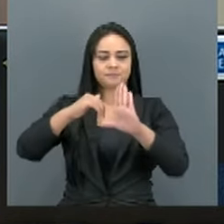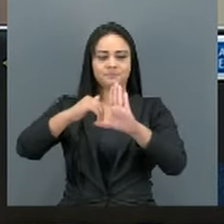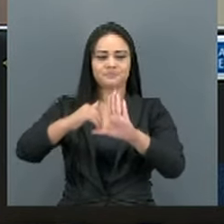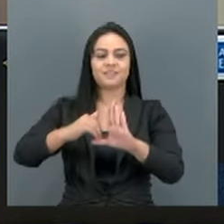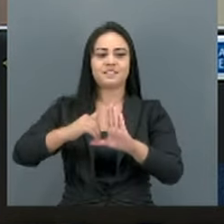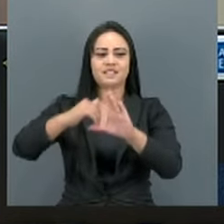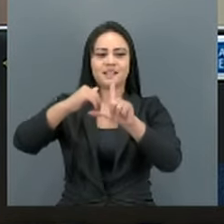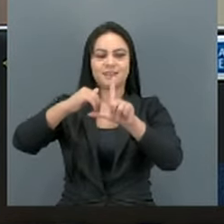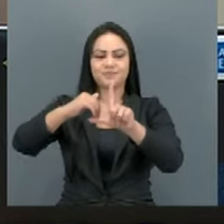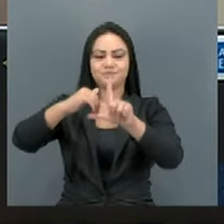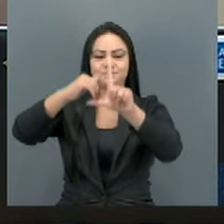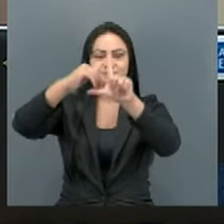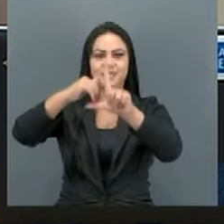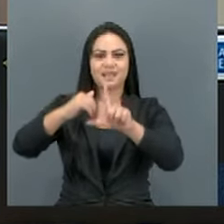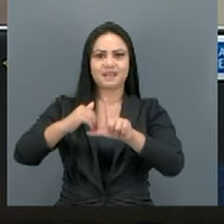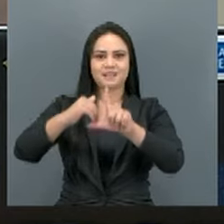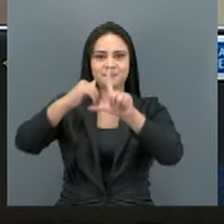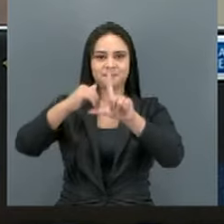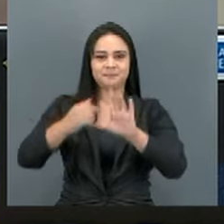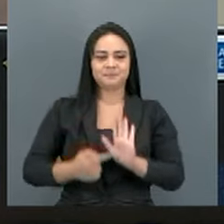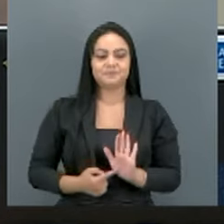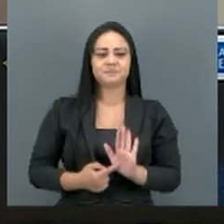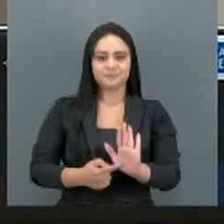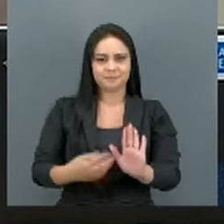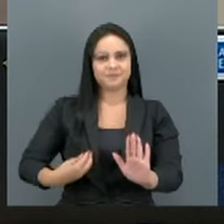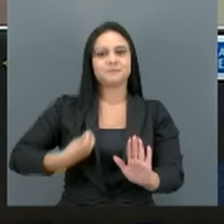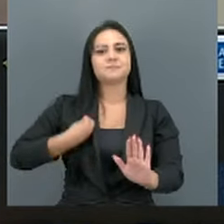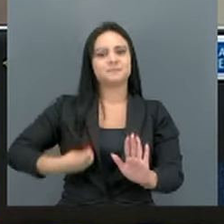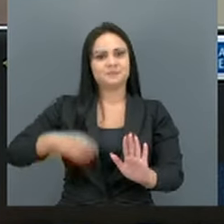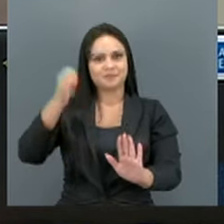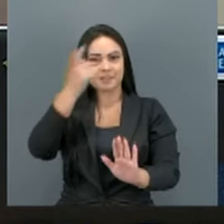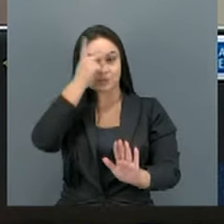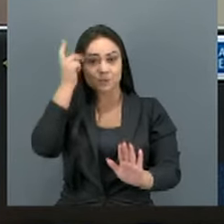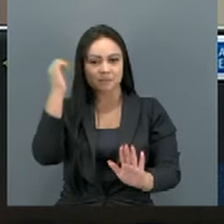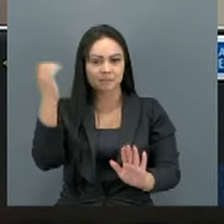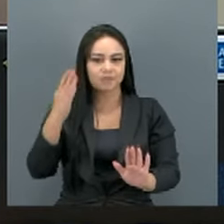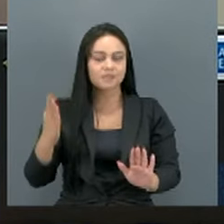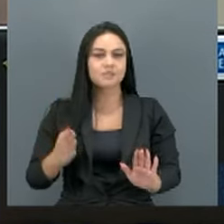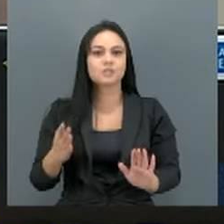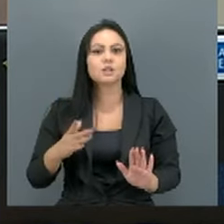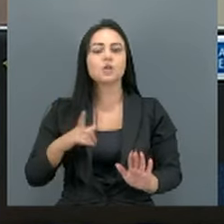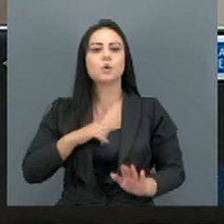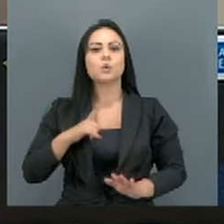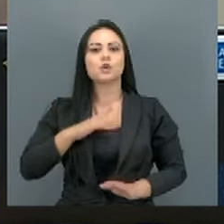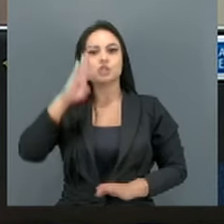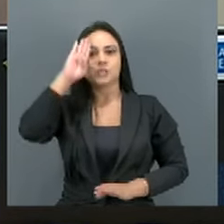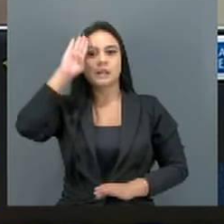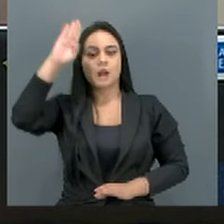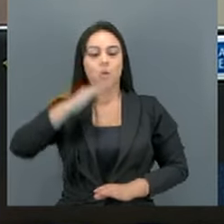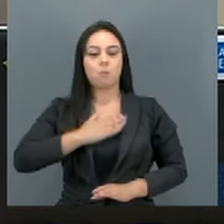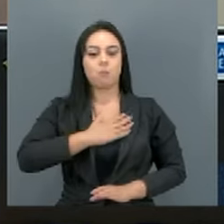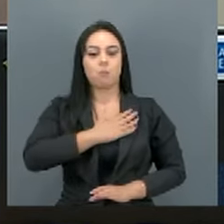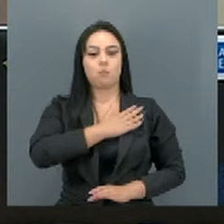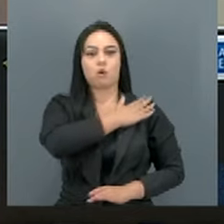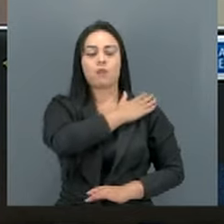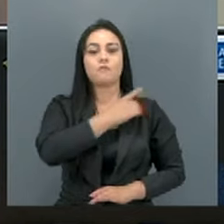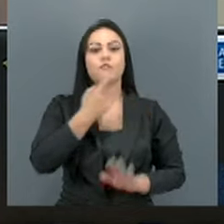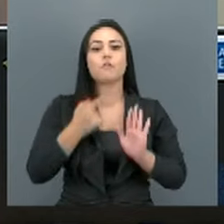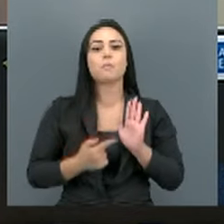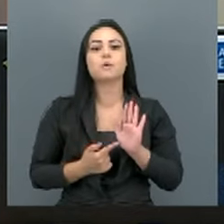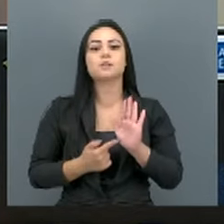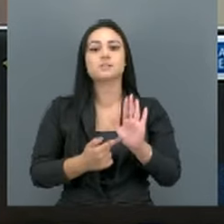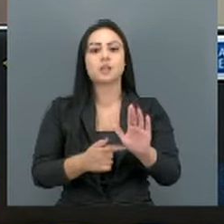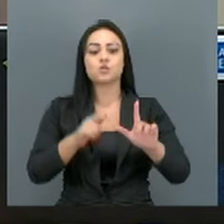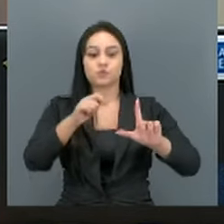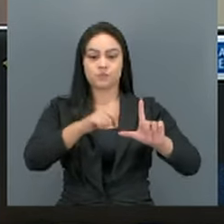vivo, nos ajudando muito a mostrar a realidade desses brasileiros. General Mourão, eu vou apresentar os vídeos, se eu quiser falar antes, não